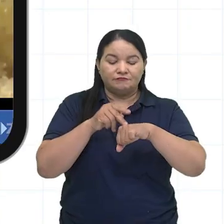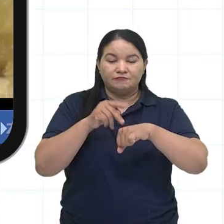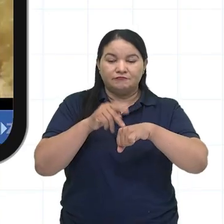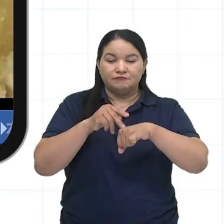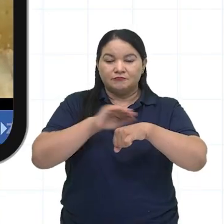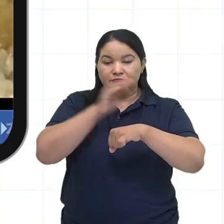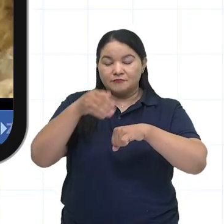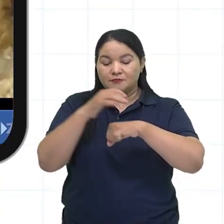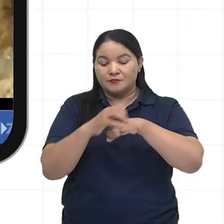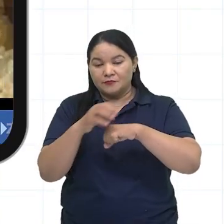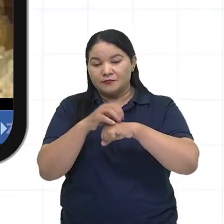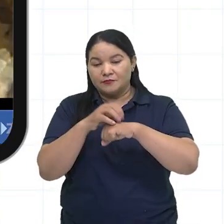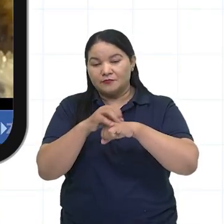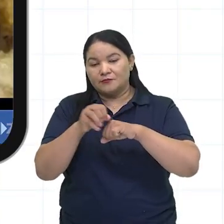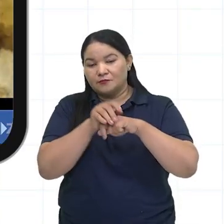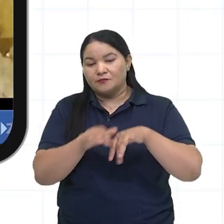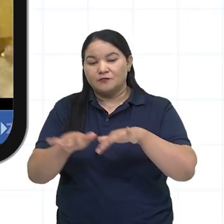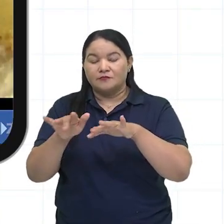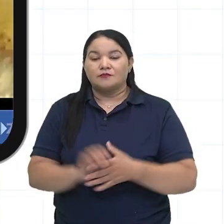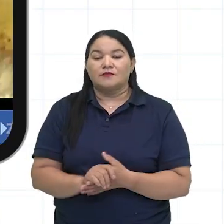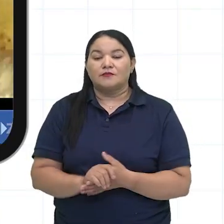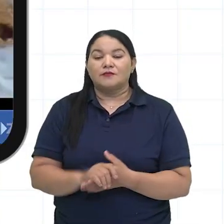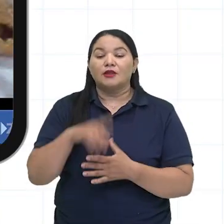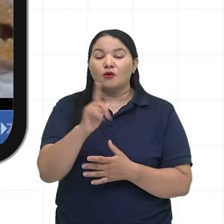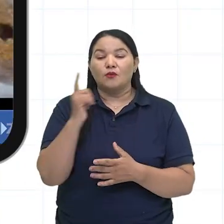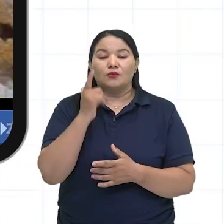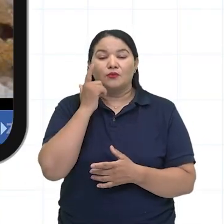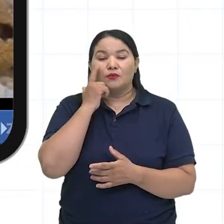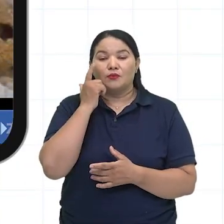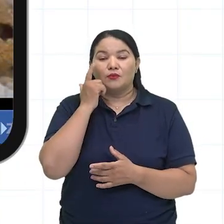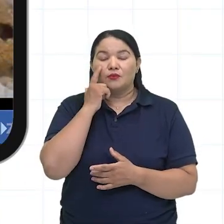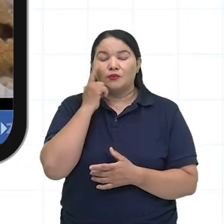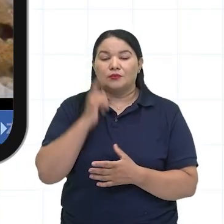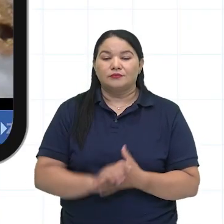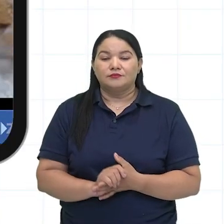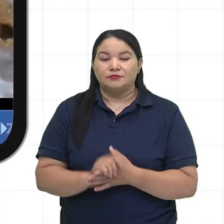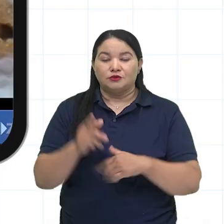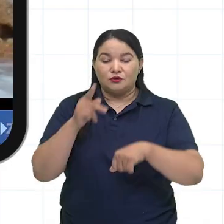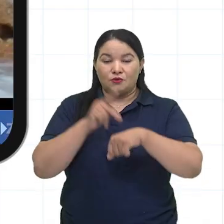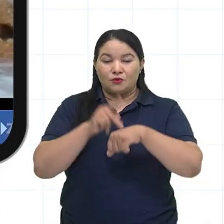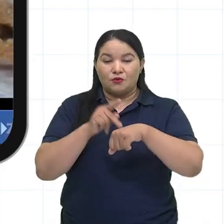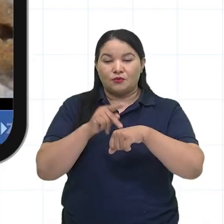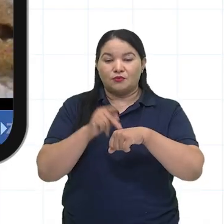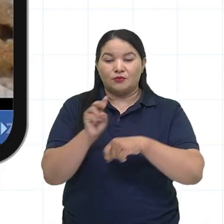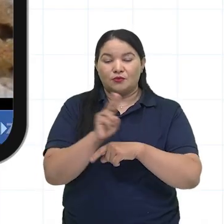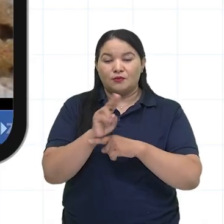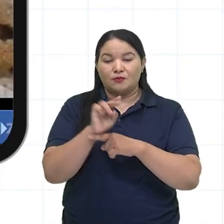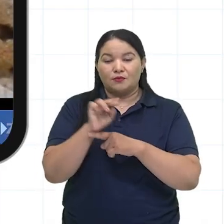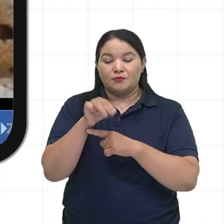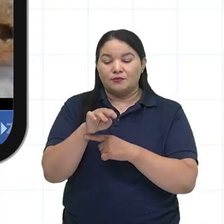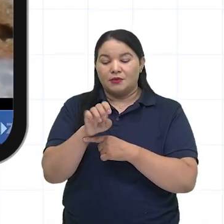E agora nós passamos para nossas rochas metamórficas,